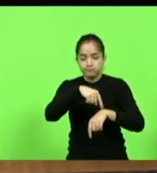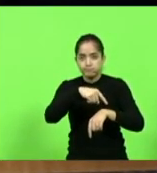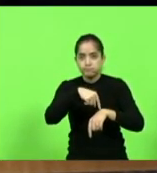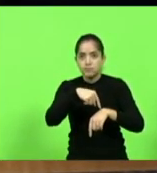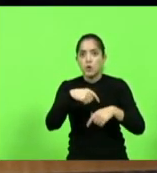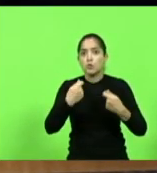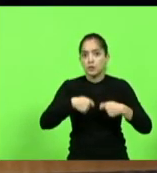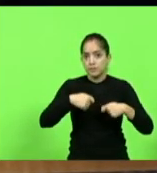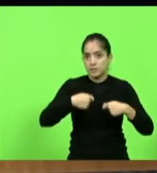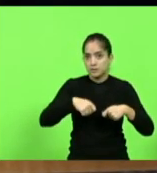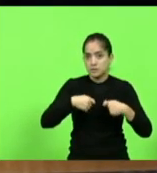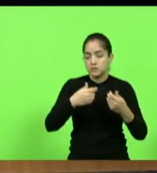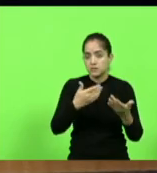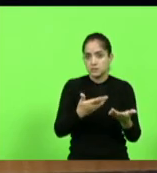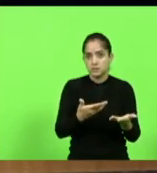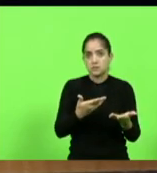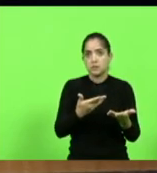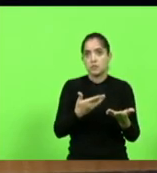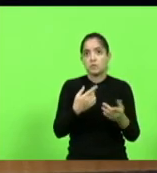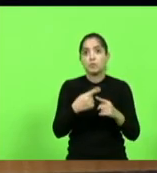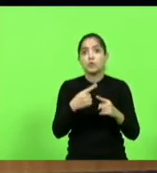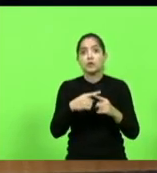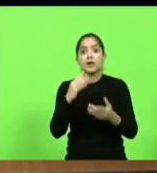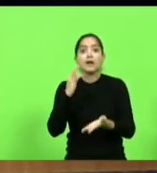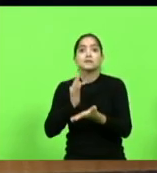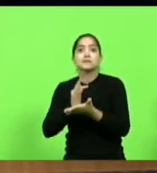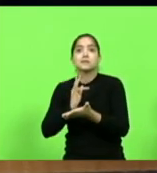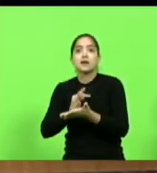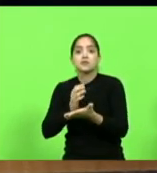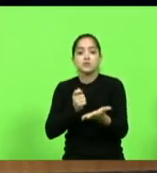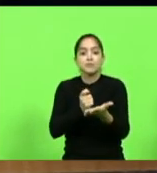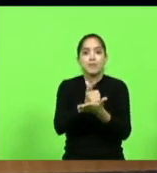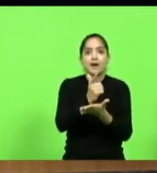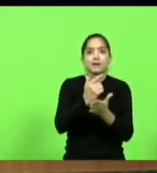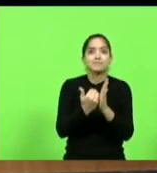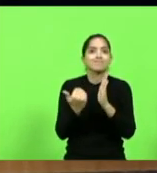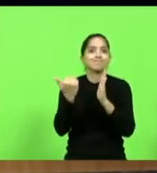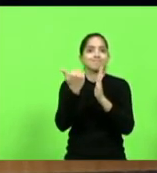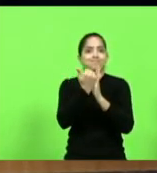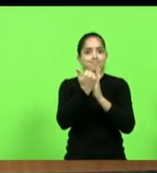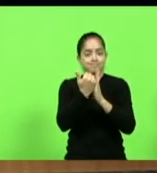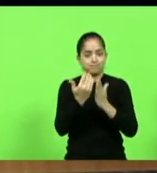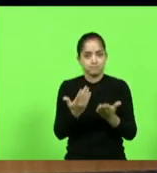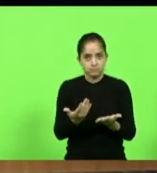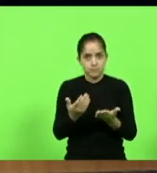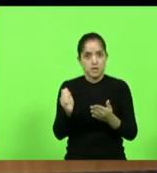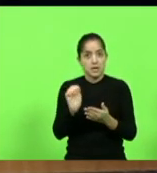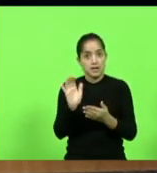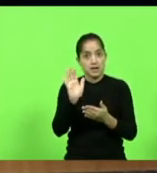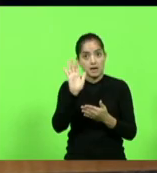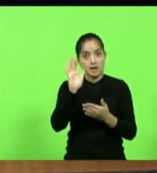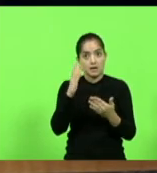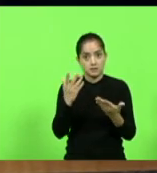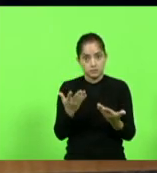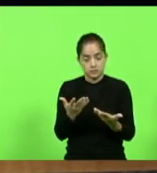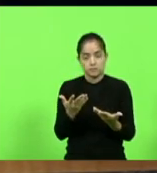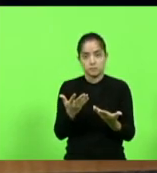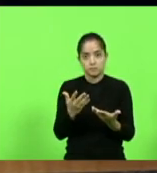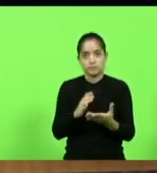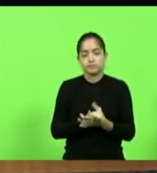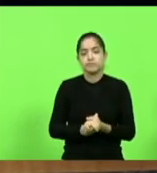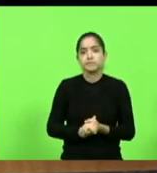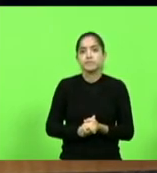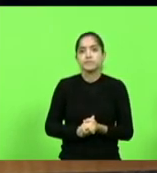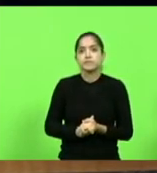merecem, efetivamente, porque as taxas que precisam ser pagas são muito caras, são em valores